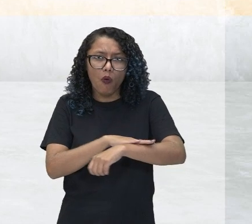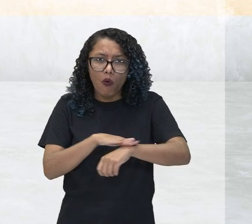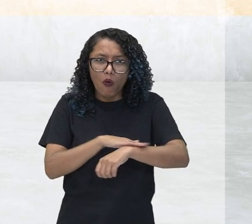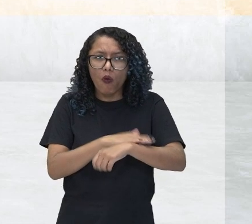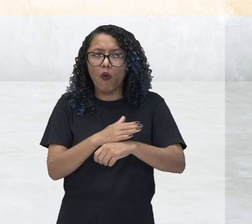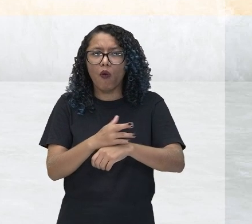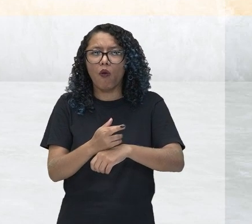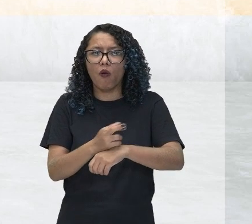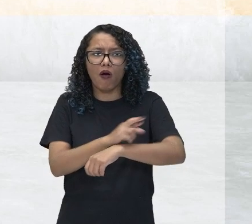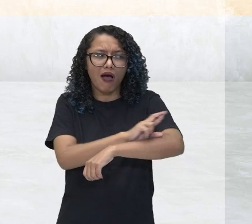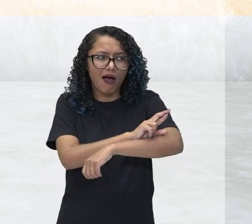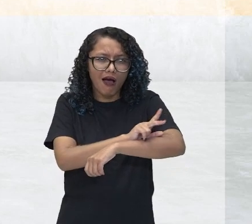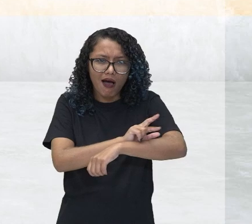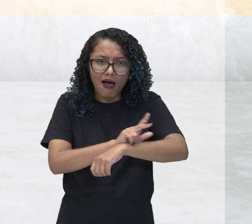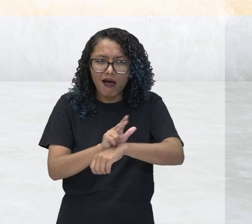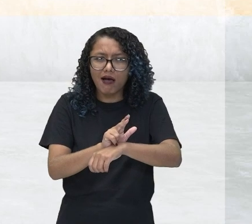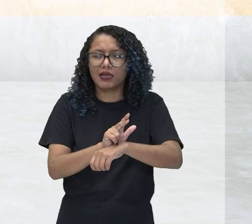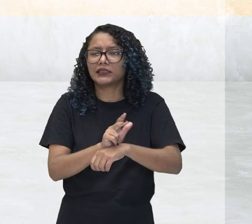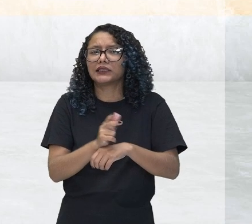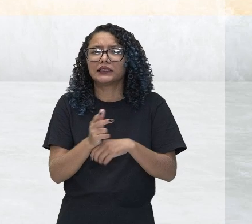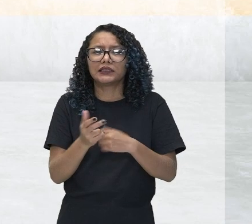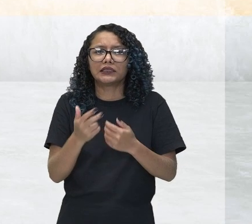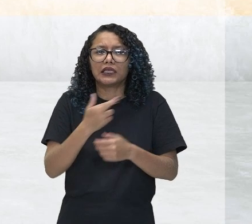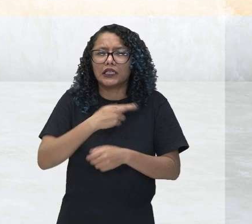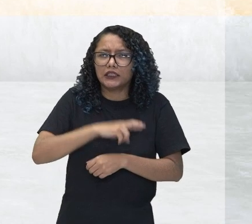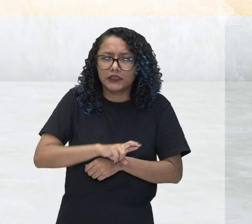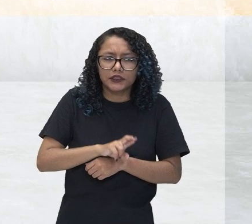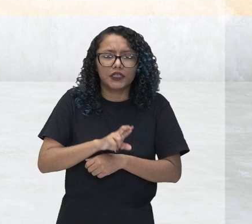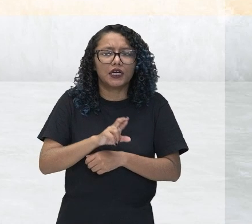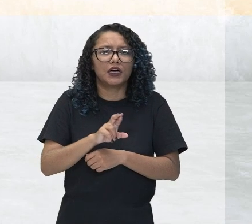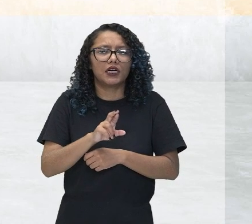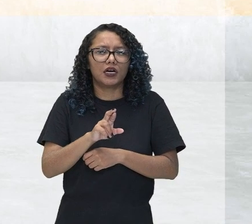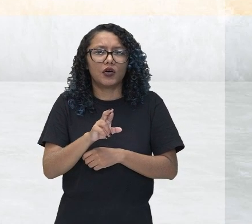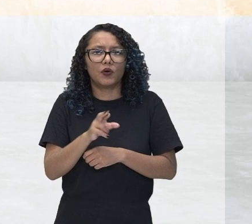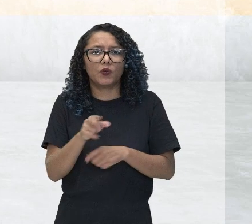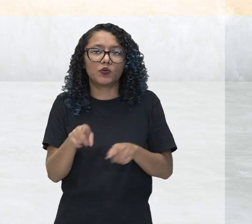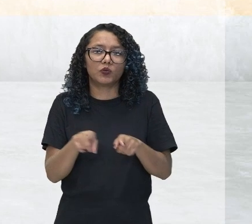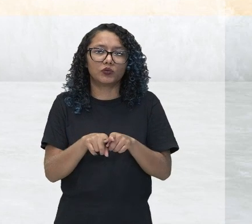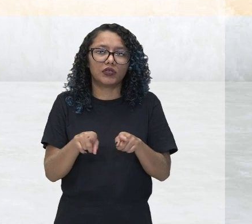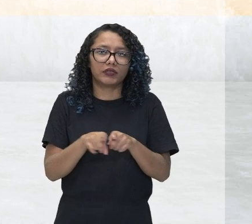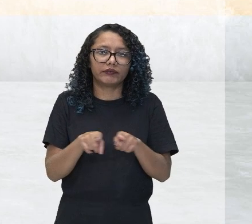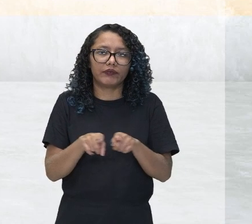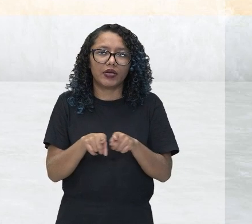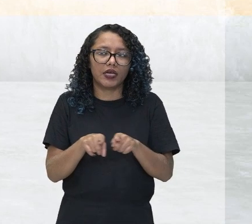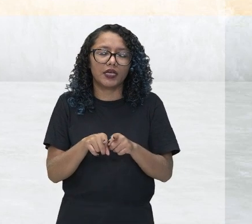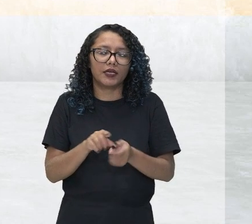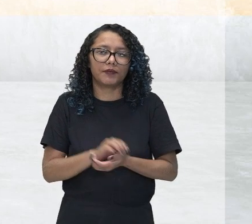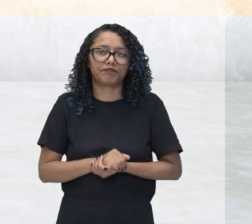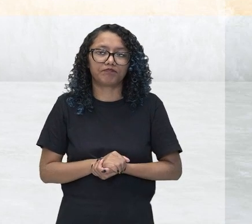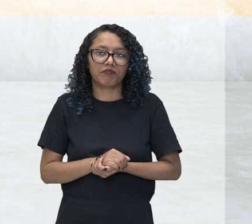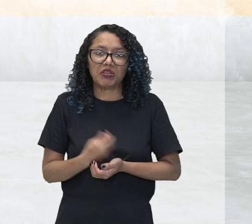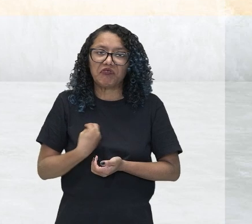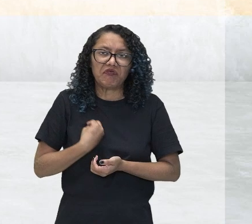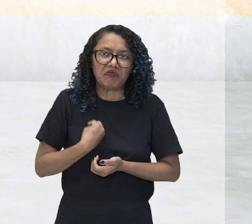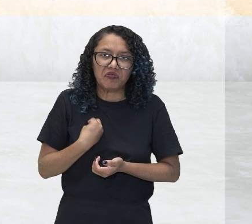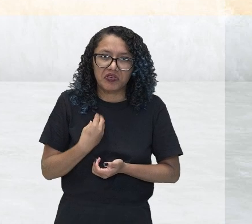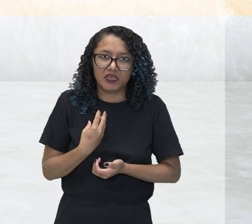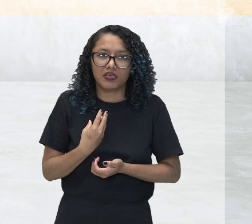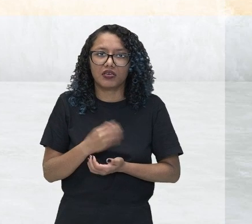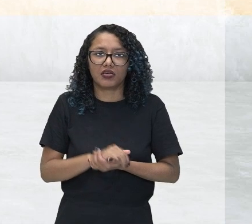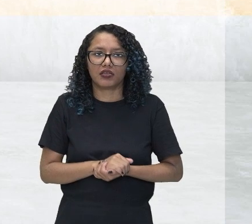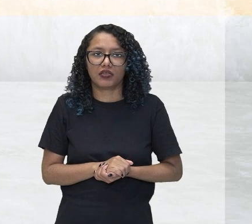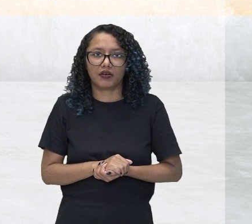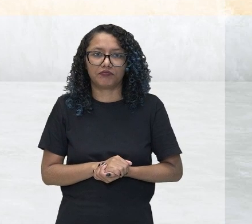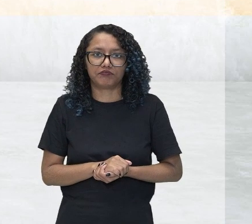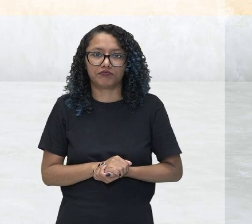assim, não importa a sua religião, a sua vida, ele